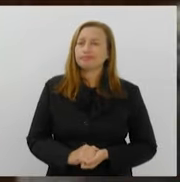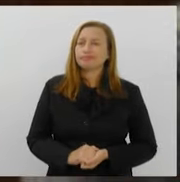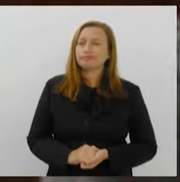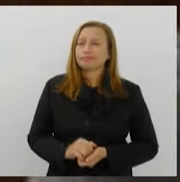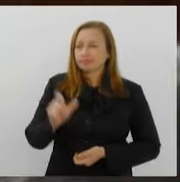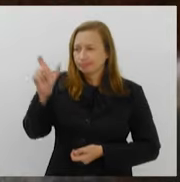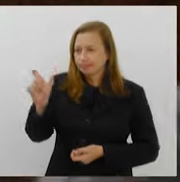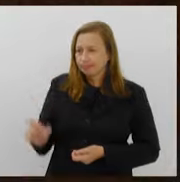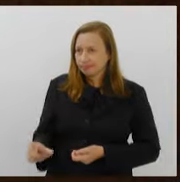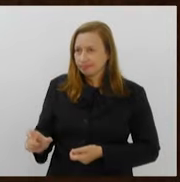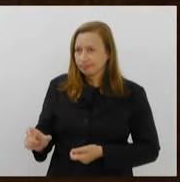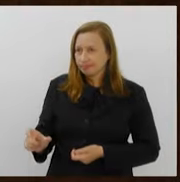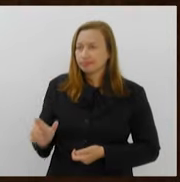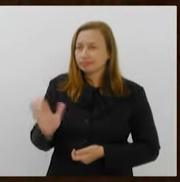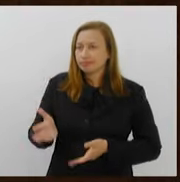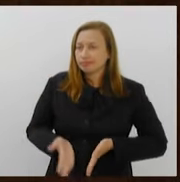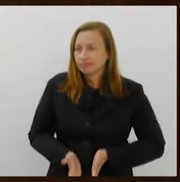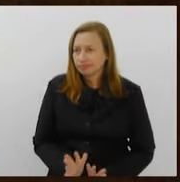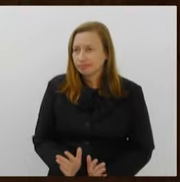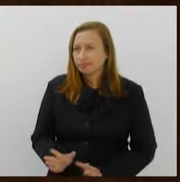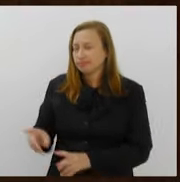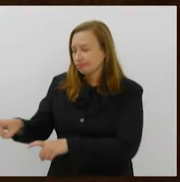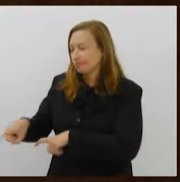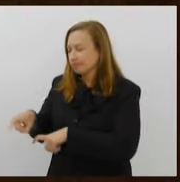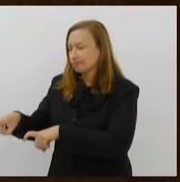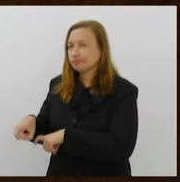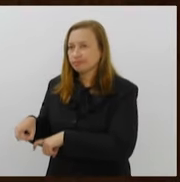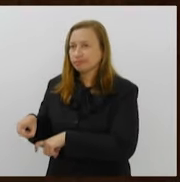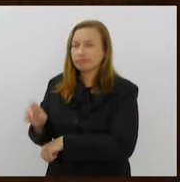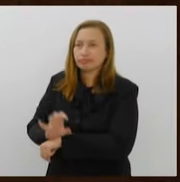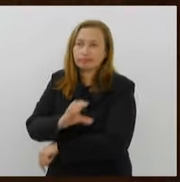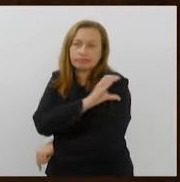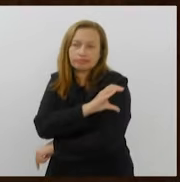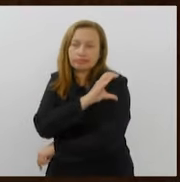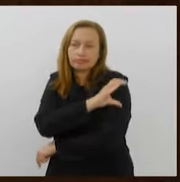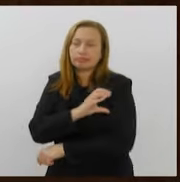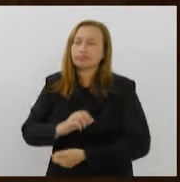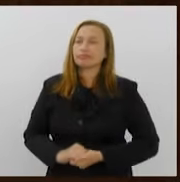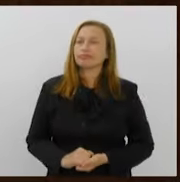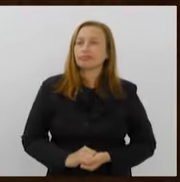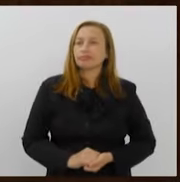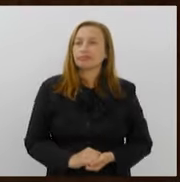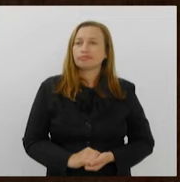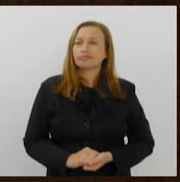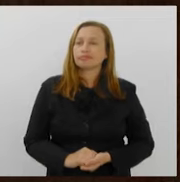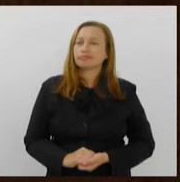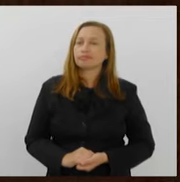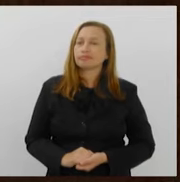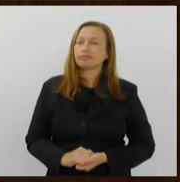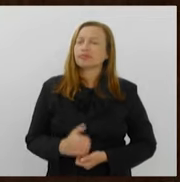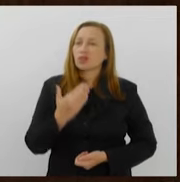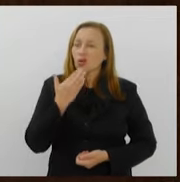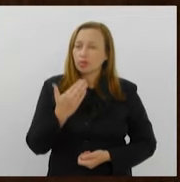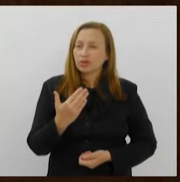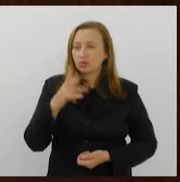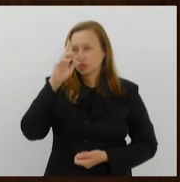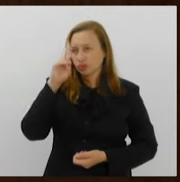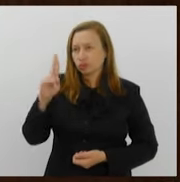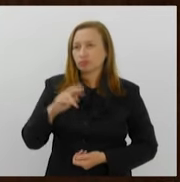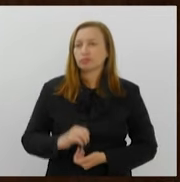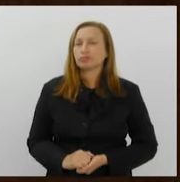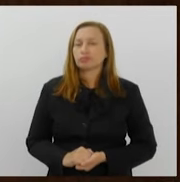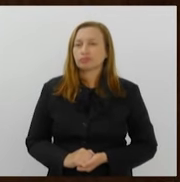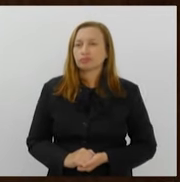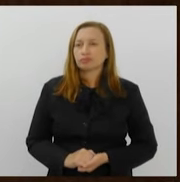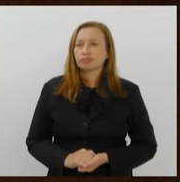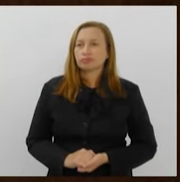do interior do Estado do Rio de Janeiro, da nossa querida cidade de Campos dos Goytacazes, eu peço ao senhor que